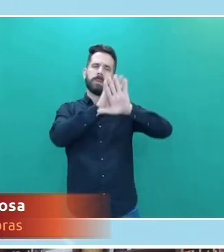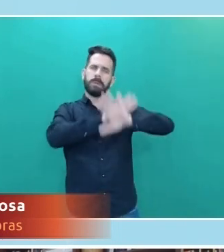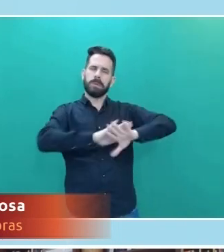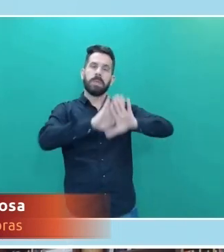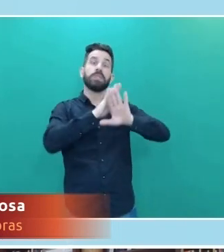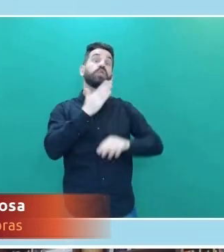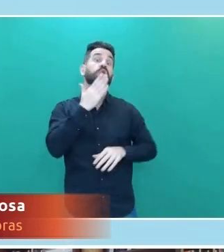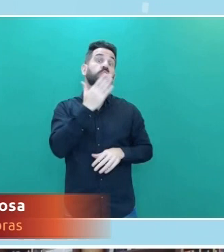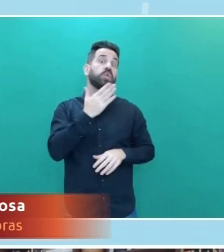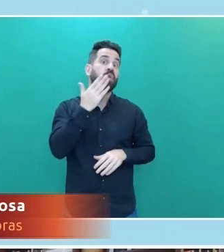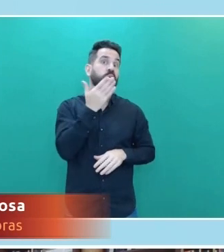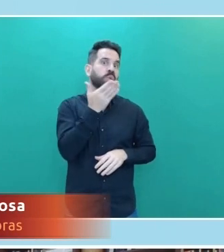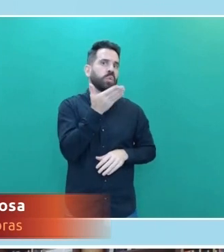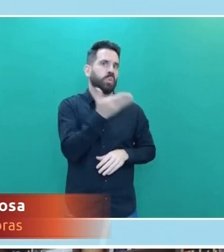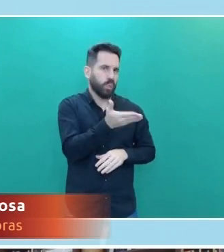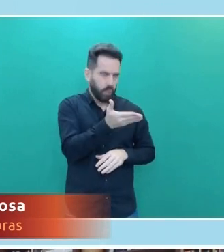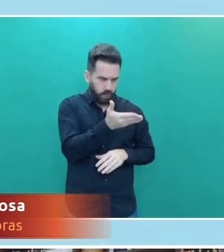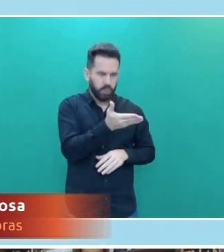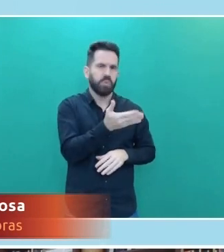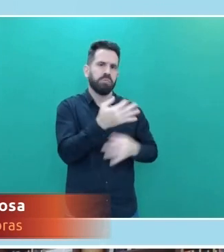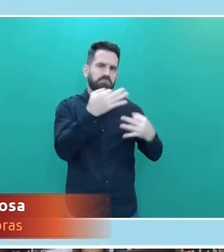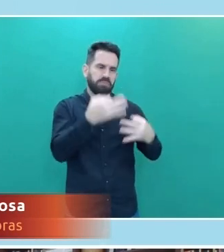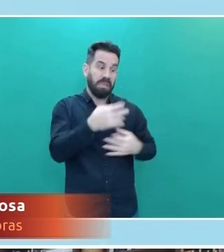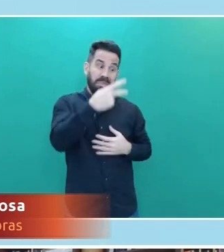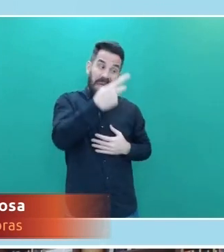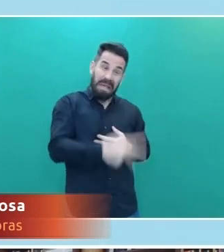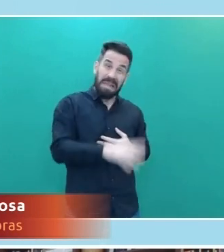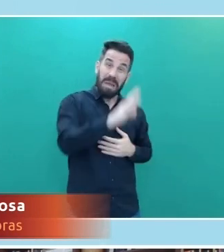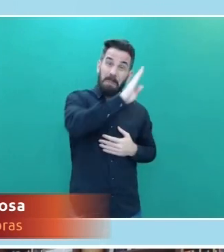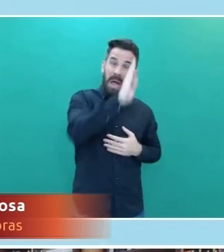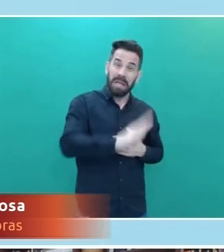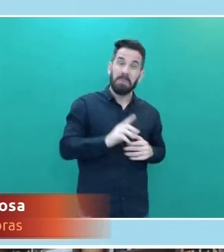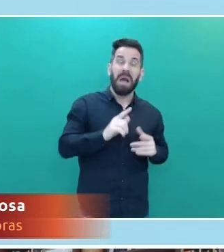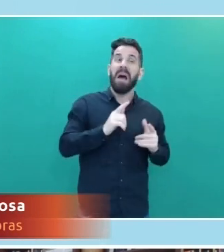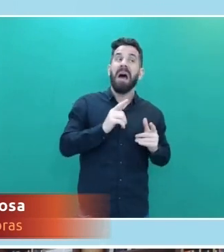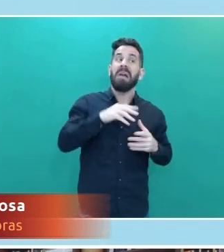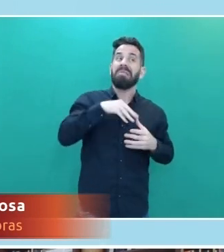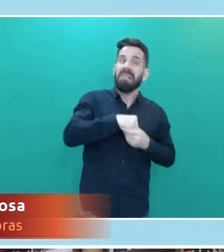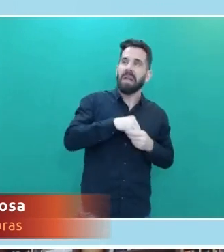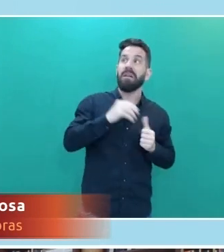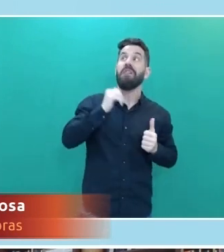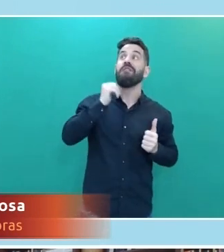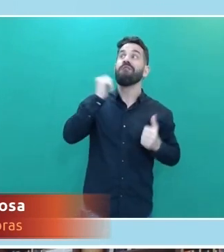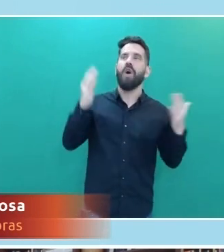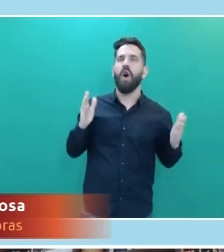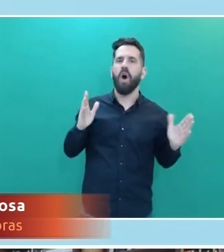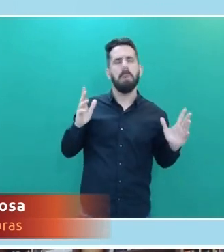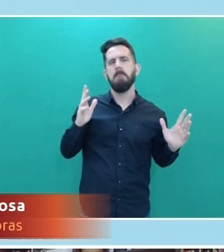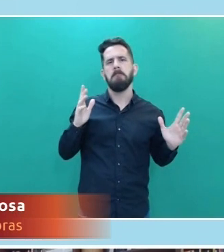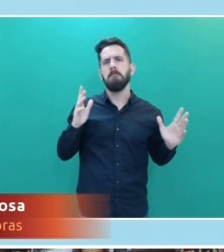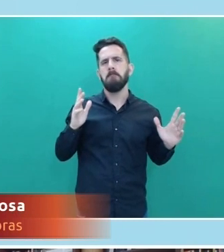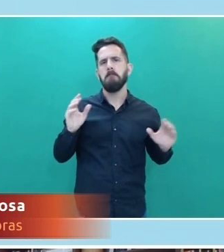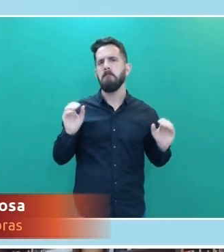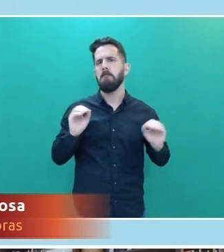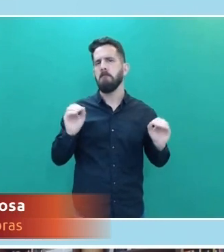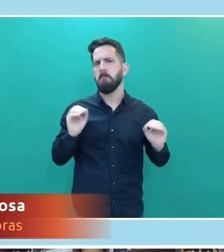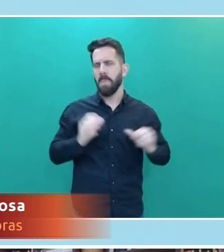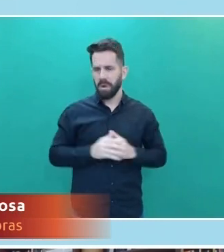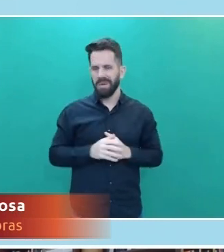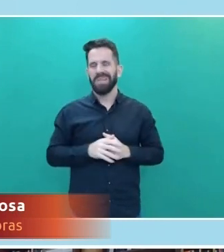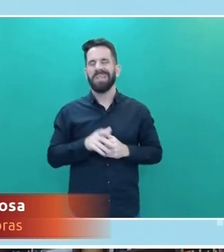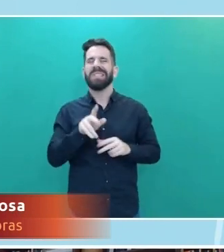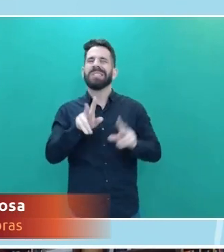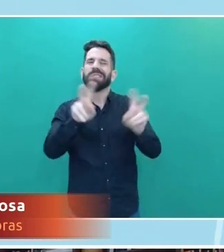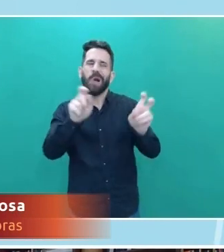doméstico do que necessariamente um efeito enorme internacional. Então, a noção de pária